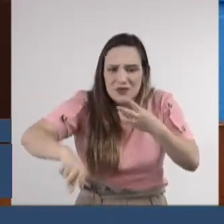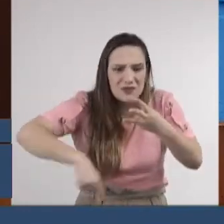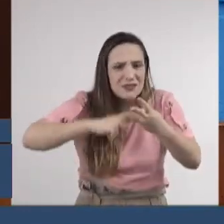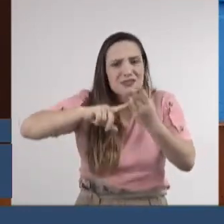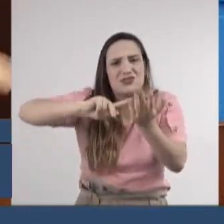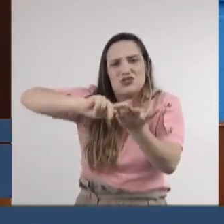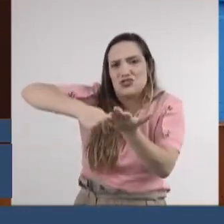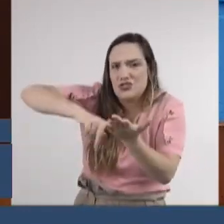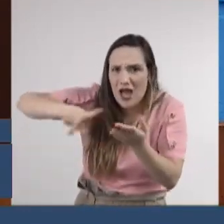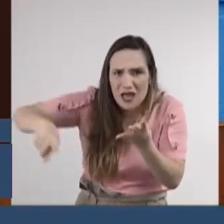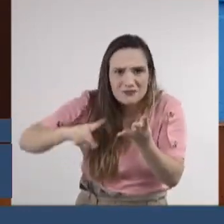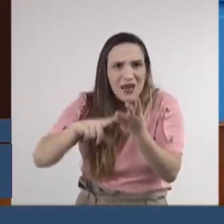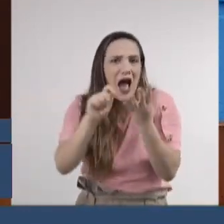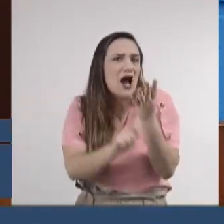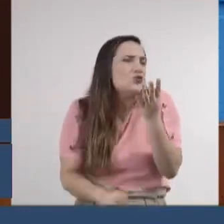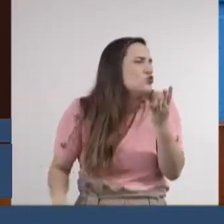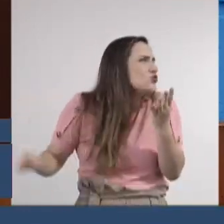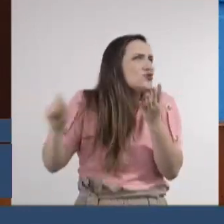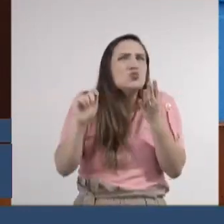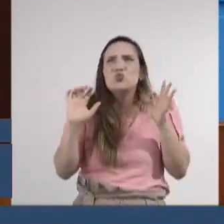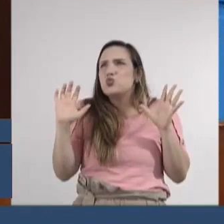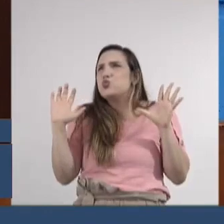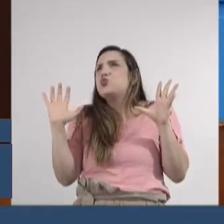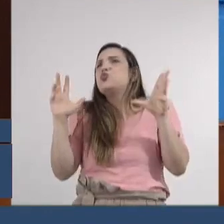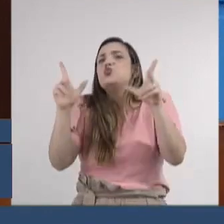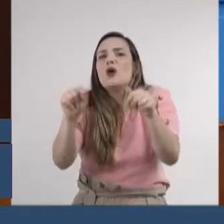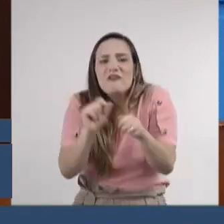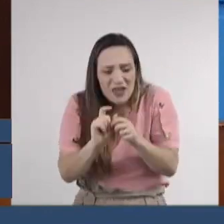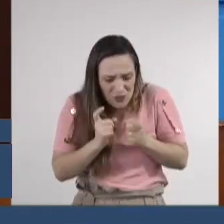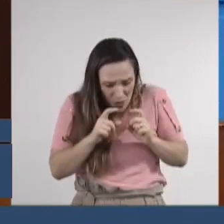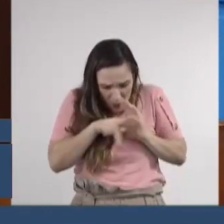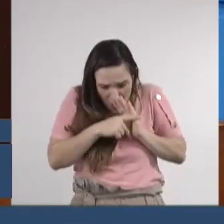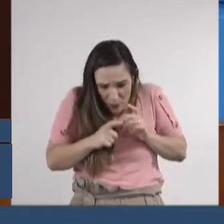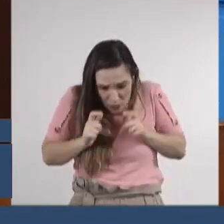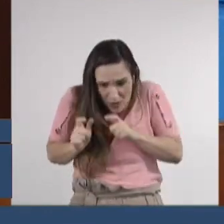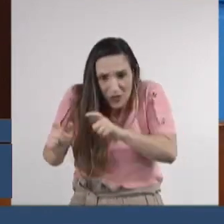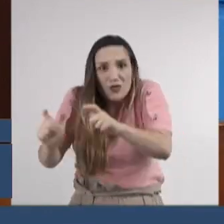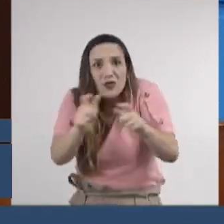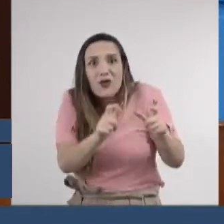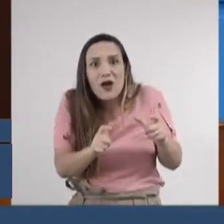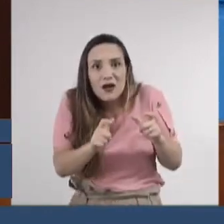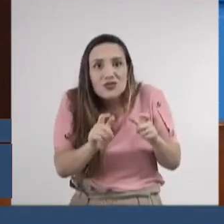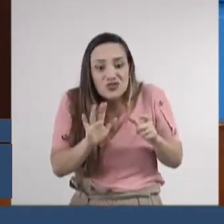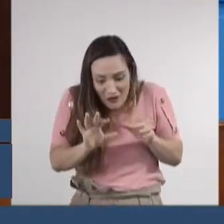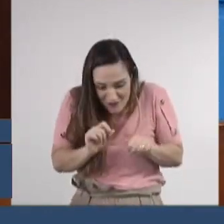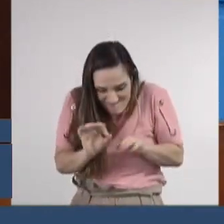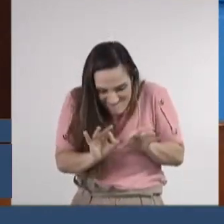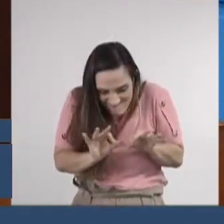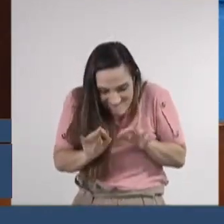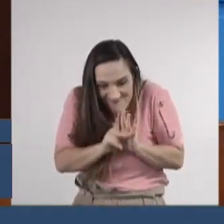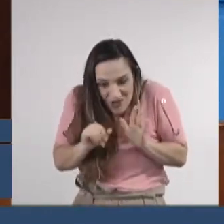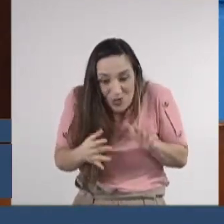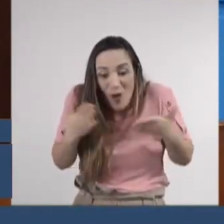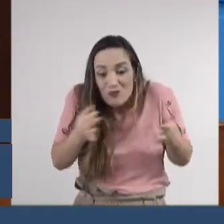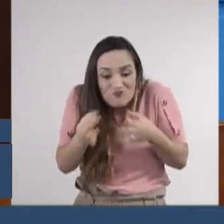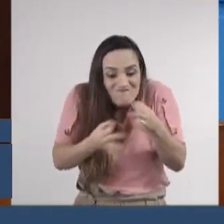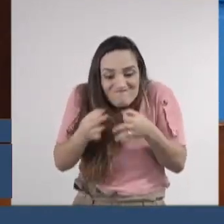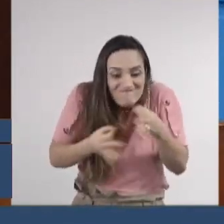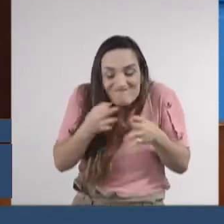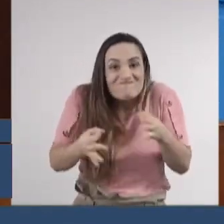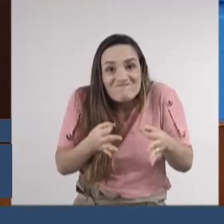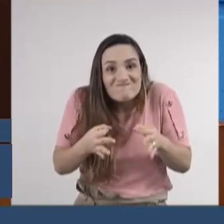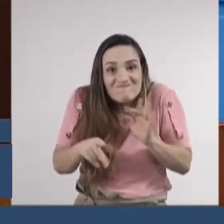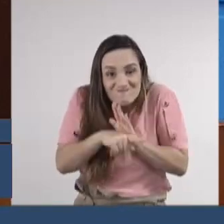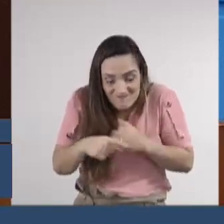sindicatos rurais, associações comerciais, para poder definir quais eram as sugestões